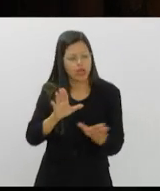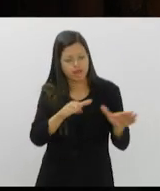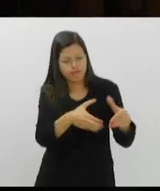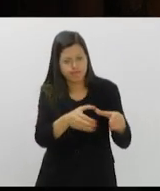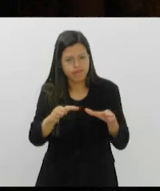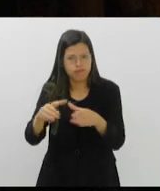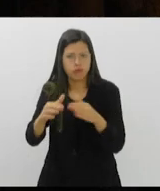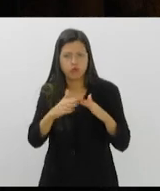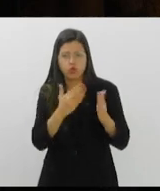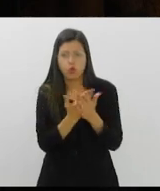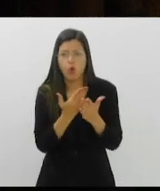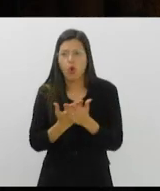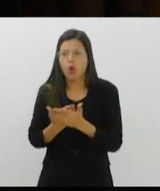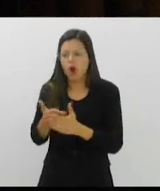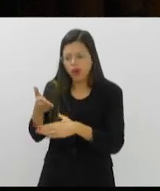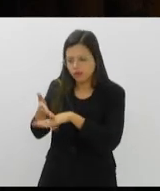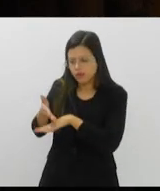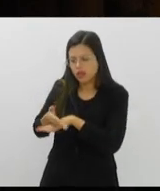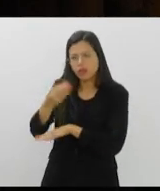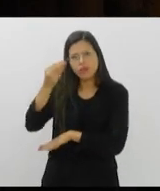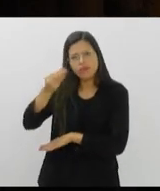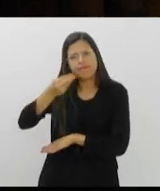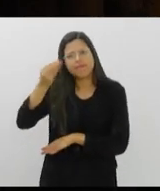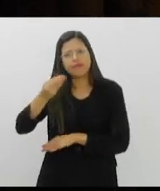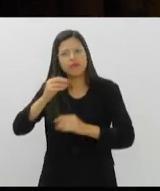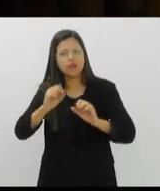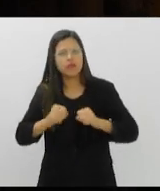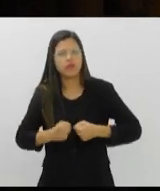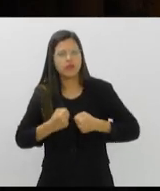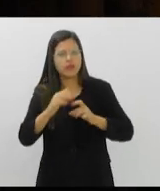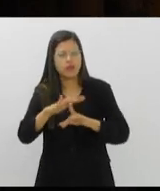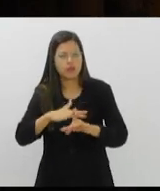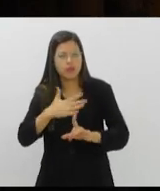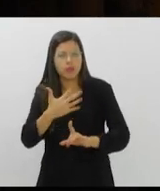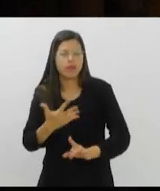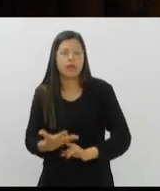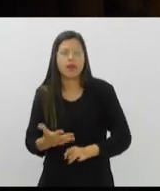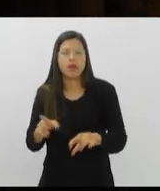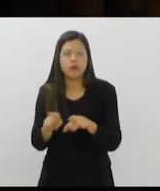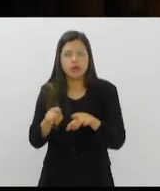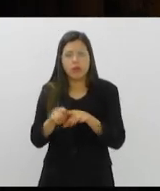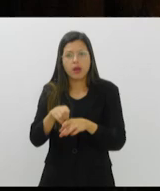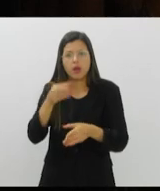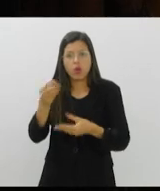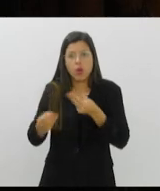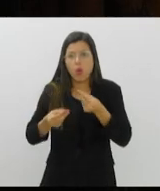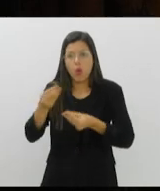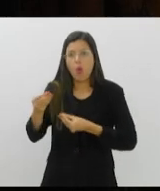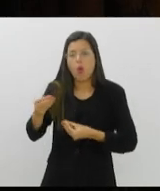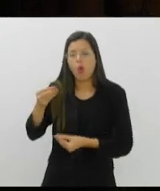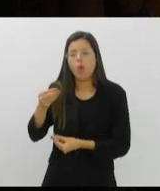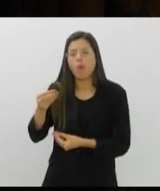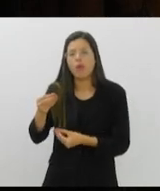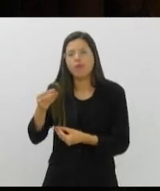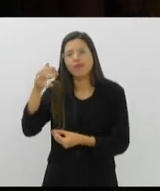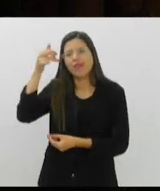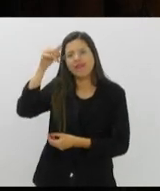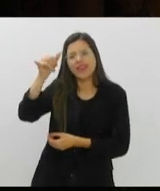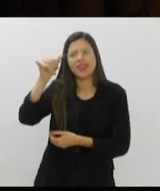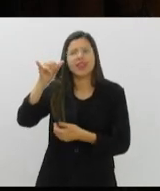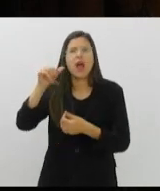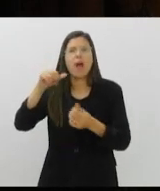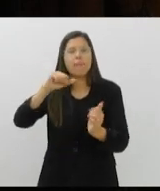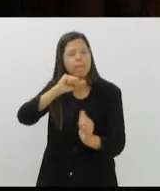experiência de defesa do meio ambiente, de prevenção às mudanças climáticas, de mitigação dos impactos